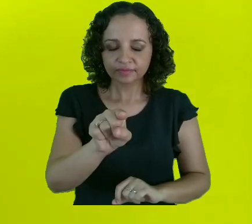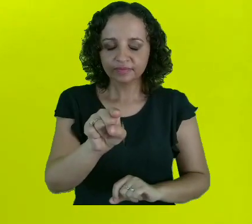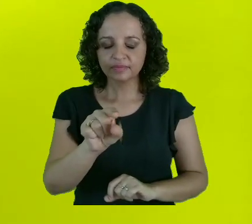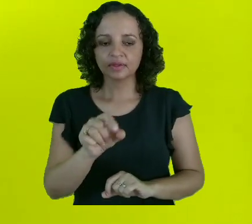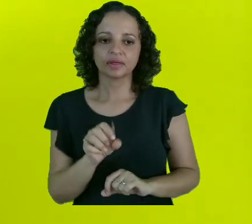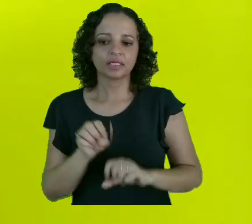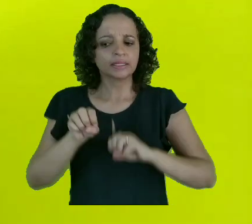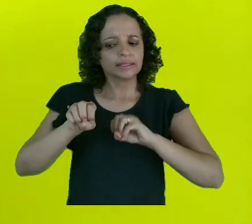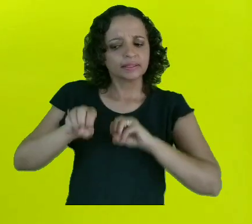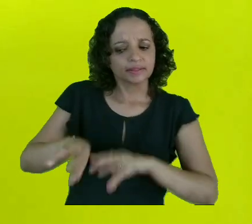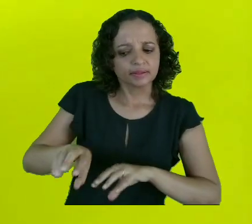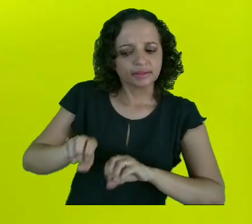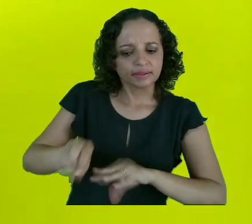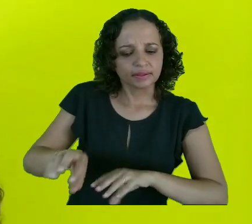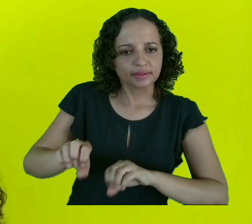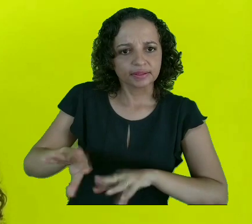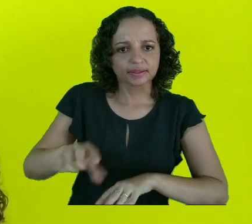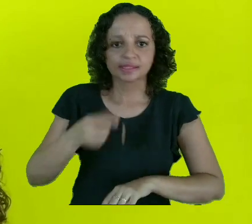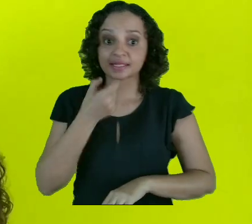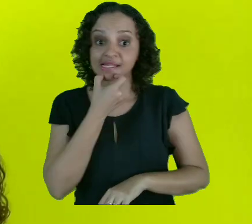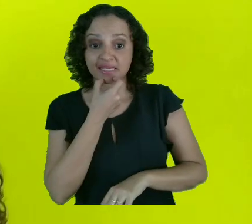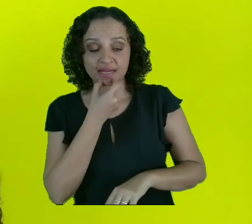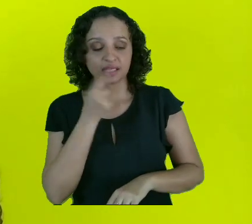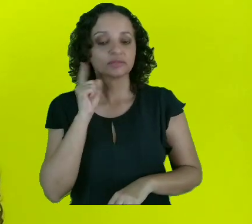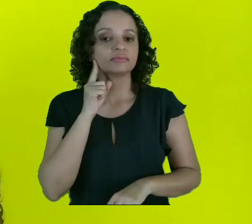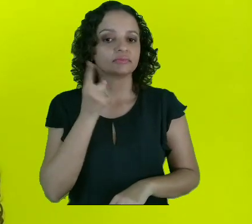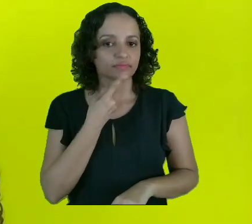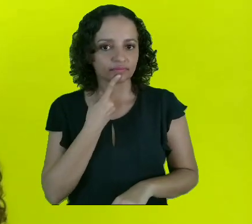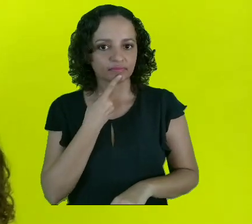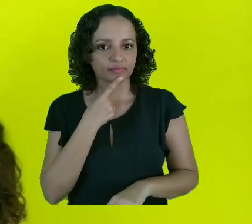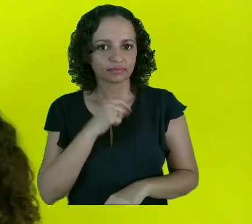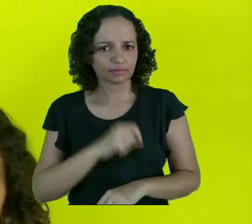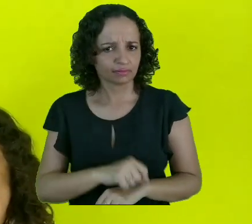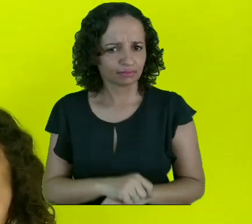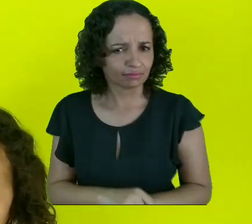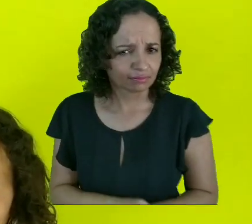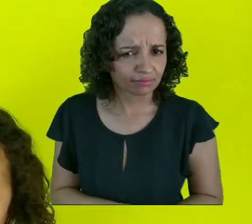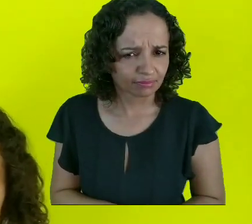o ensino da língua inglesa para o surdo.